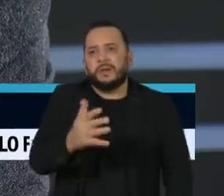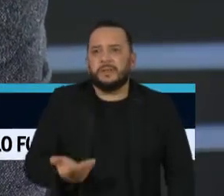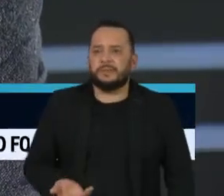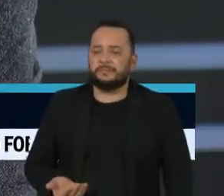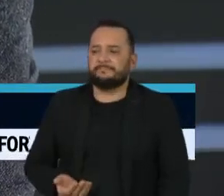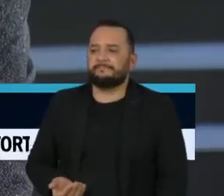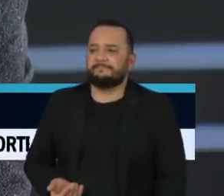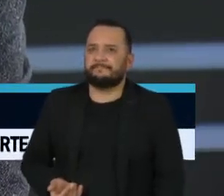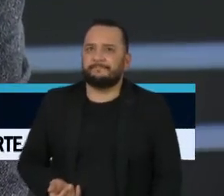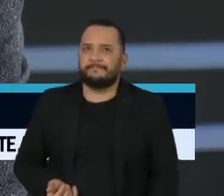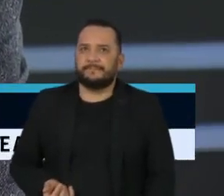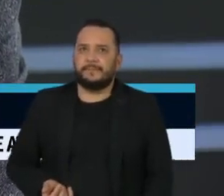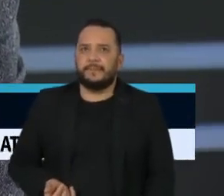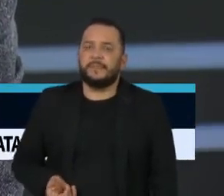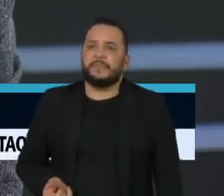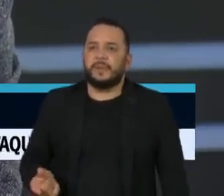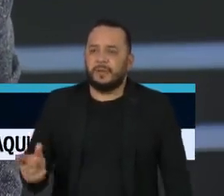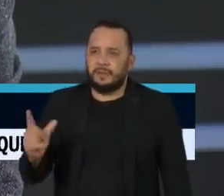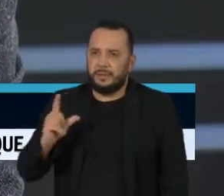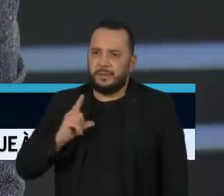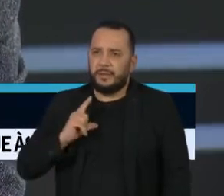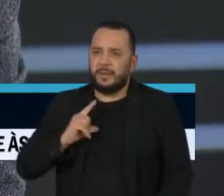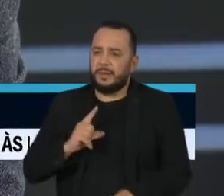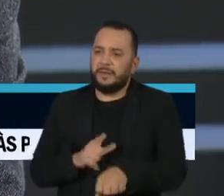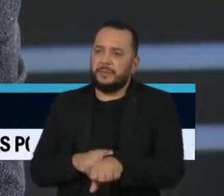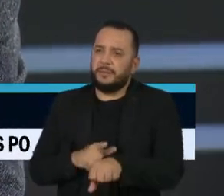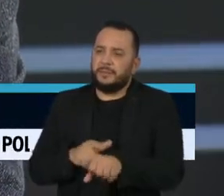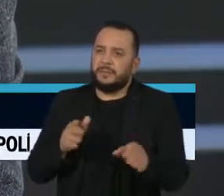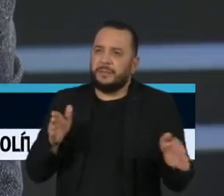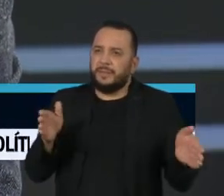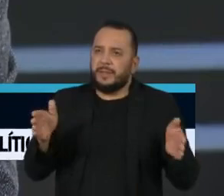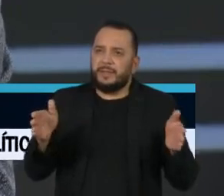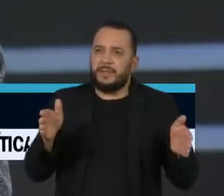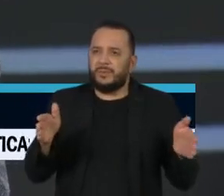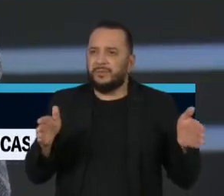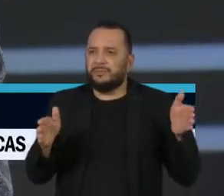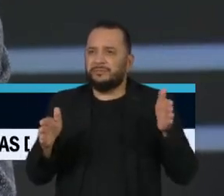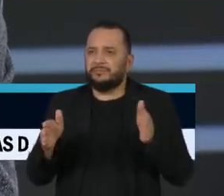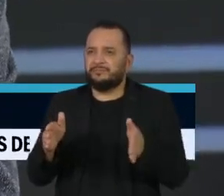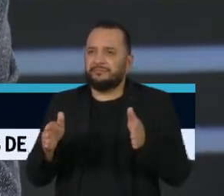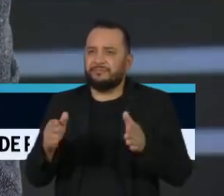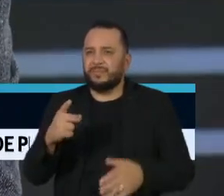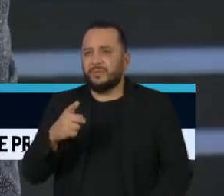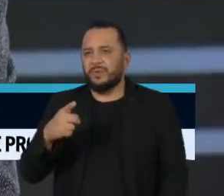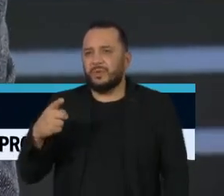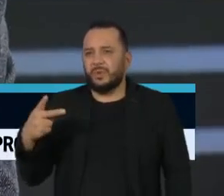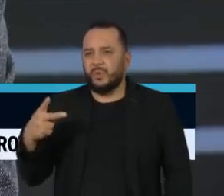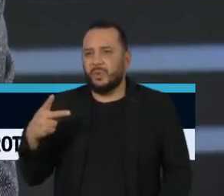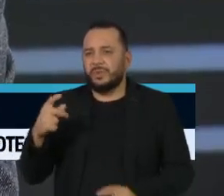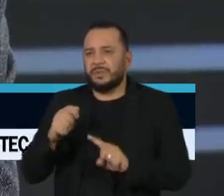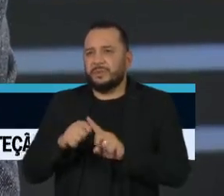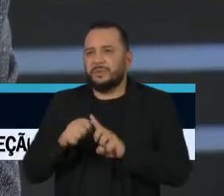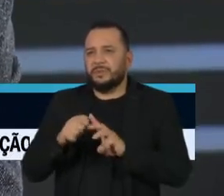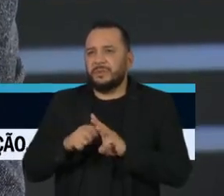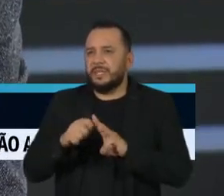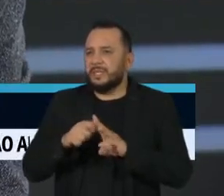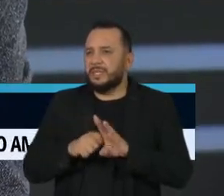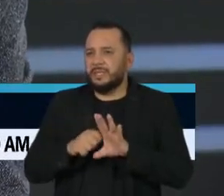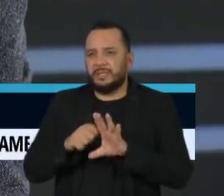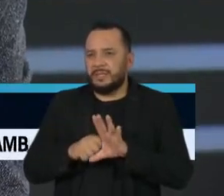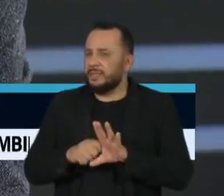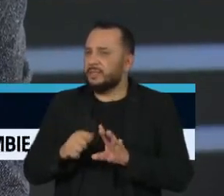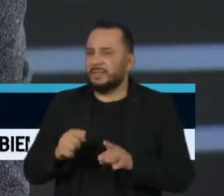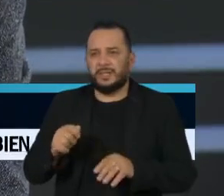Iva nós somos no curtíssimo prazo ou seja nos próximos 12 meses a associação de vai